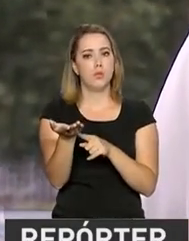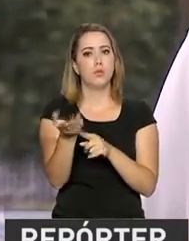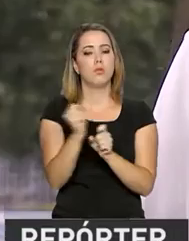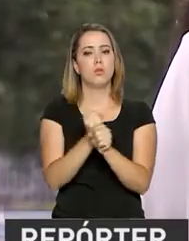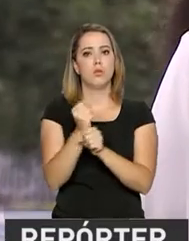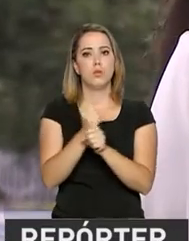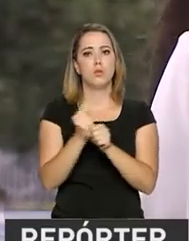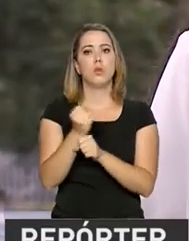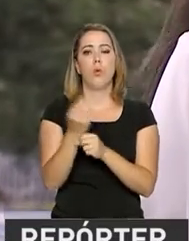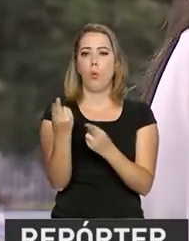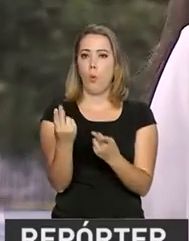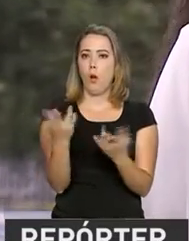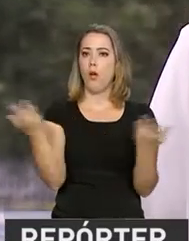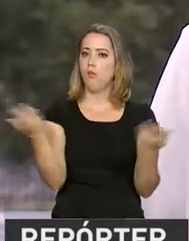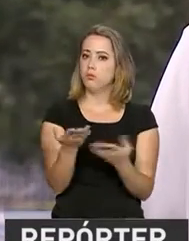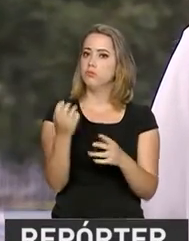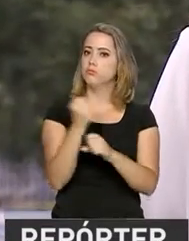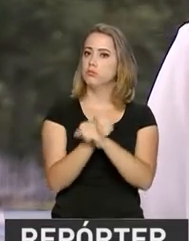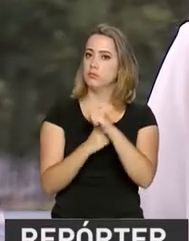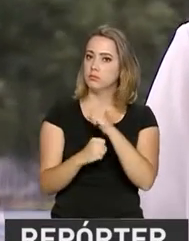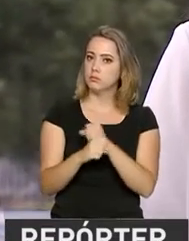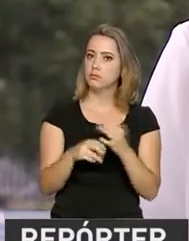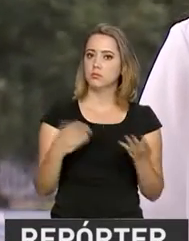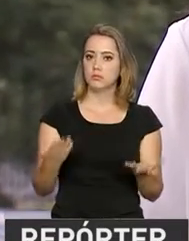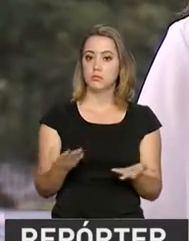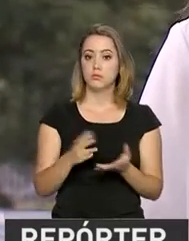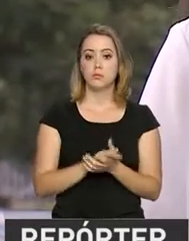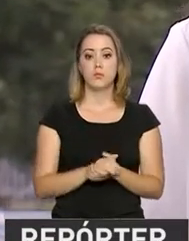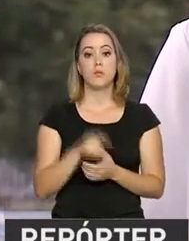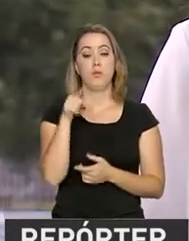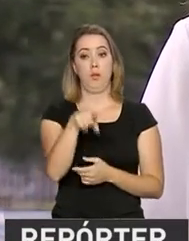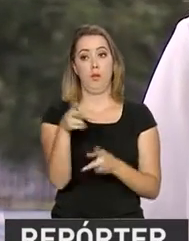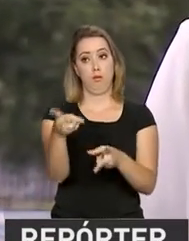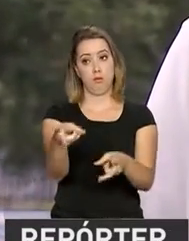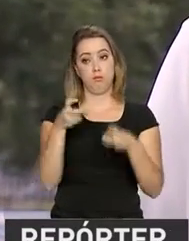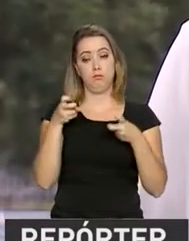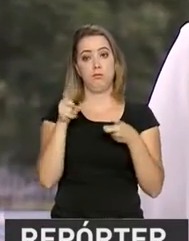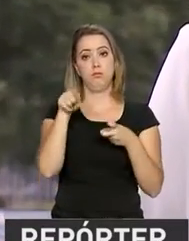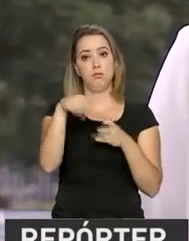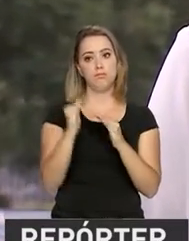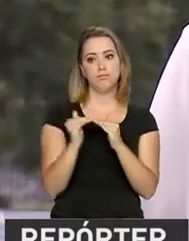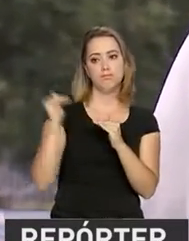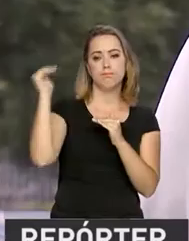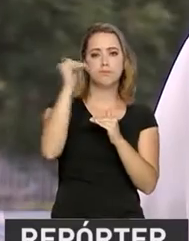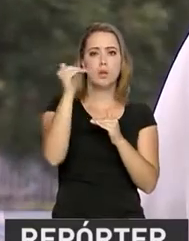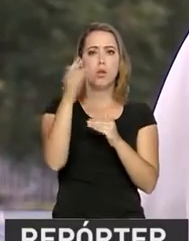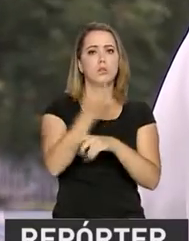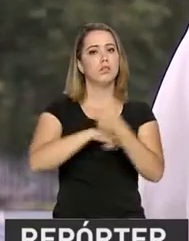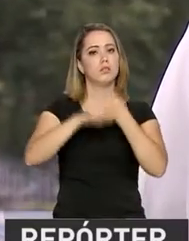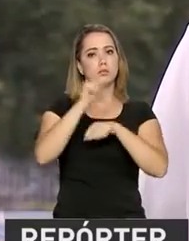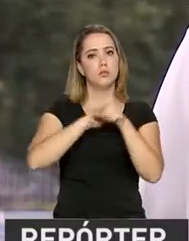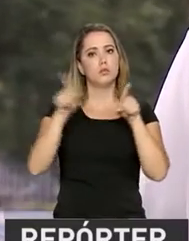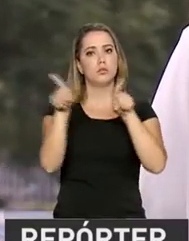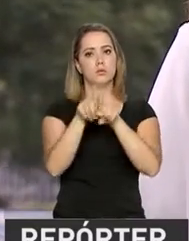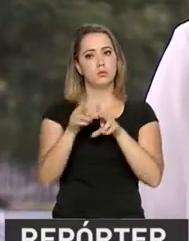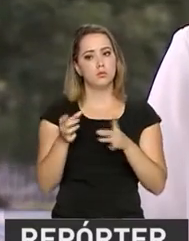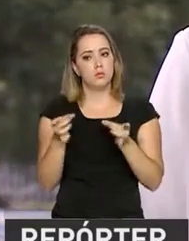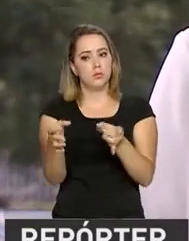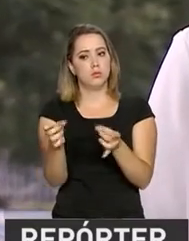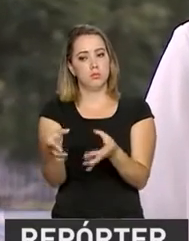ano semelhante ao registrado em 2016 a previsão é de crescimento da economia e do comércio